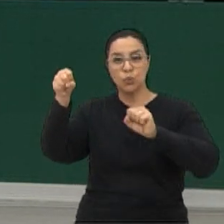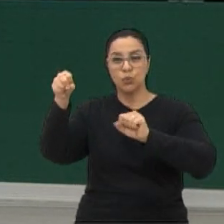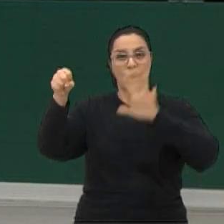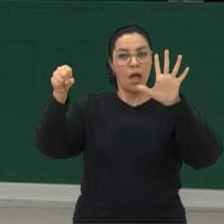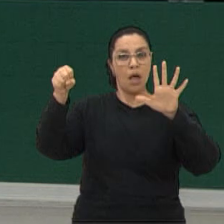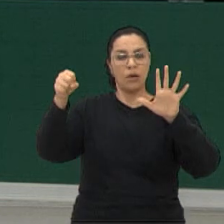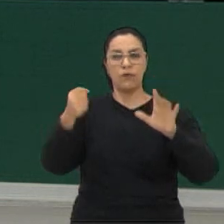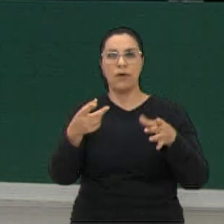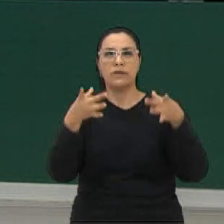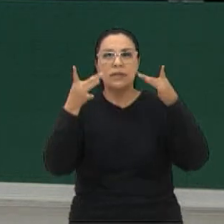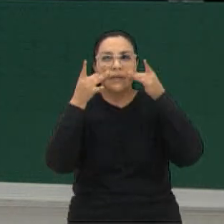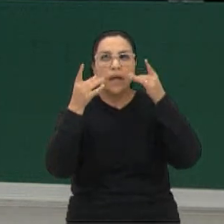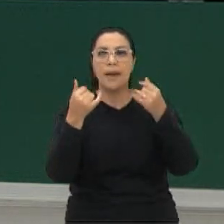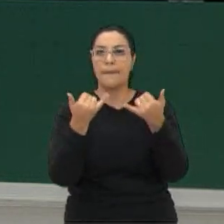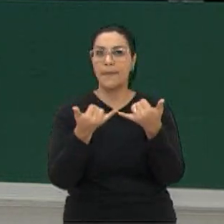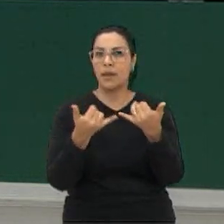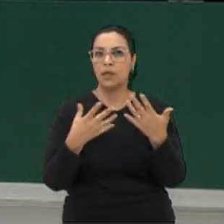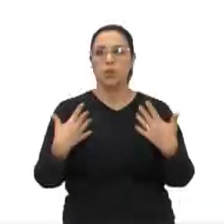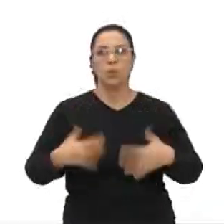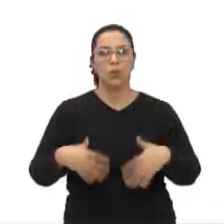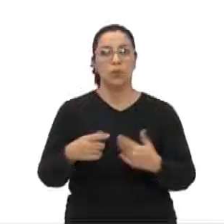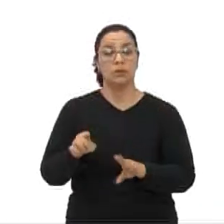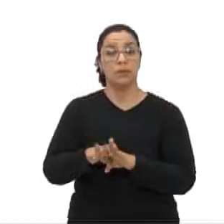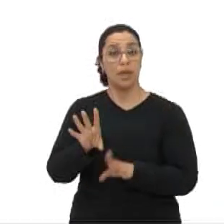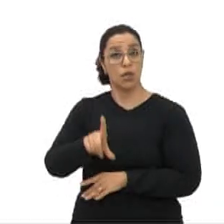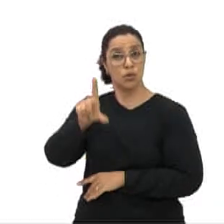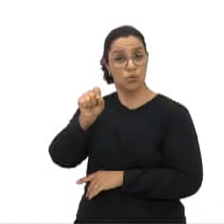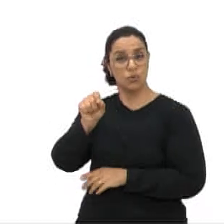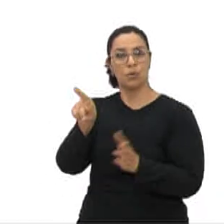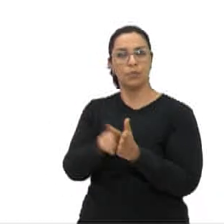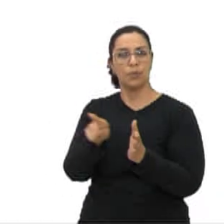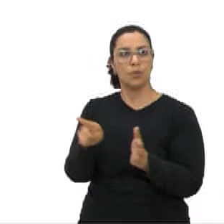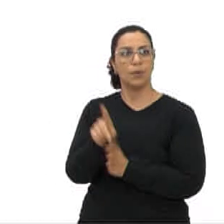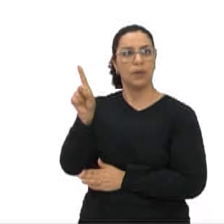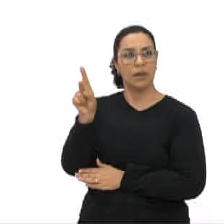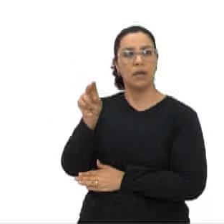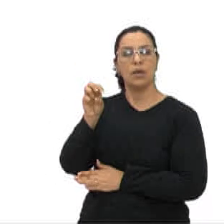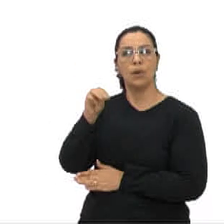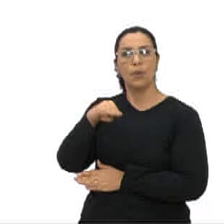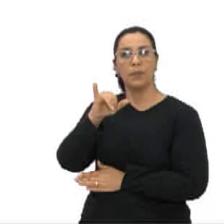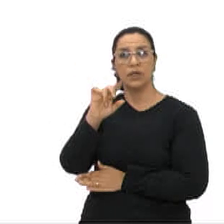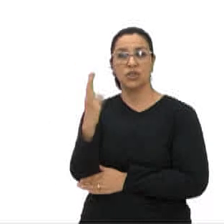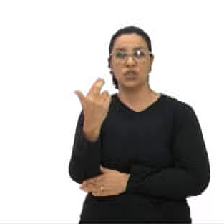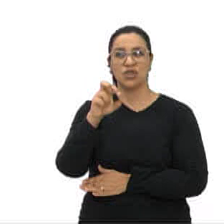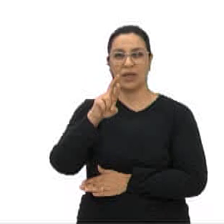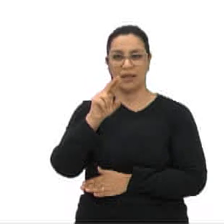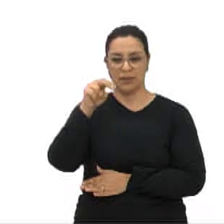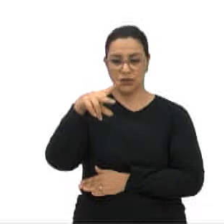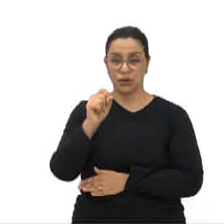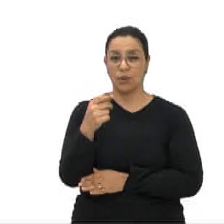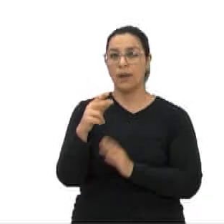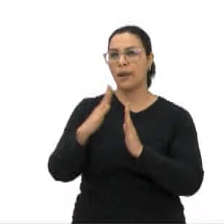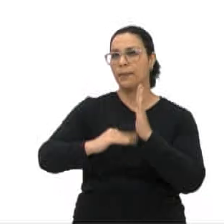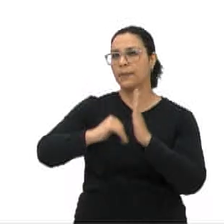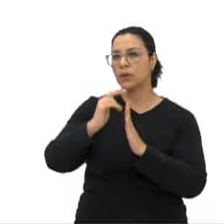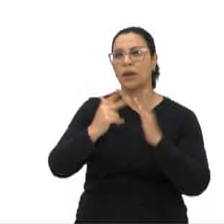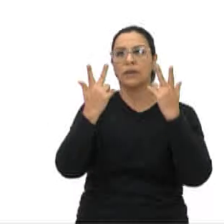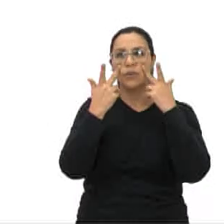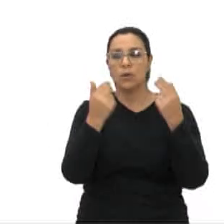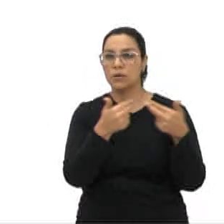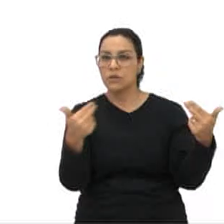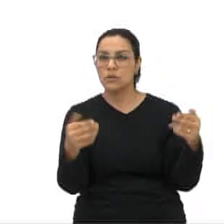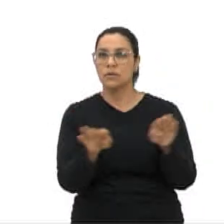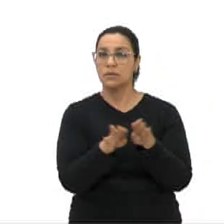representá-la realisticamente, tá? A opção aí sobre o Caravaggio, né? A opção pela pintura natural das